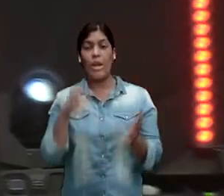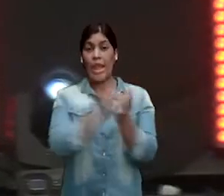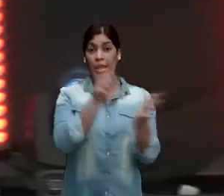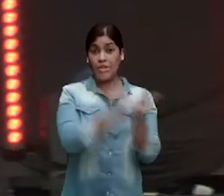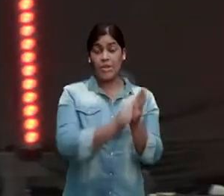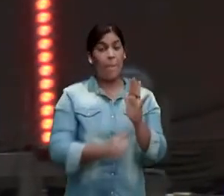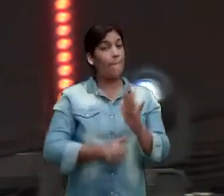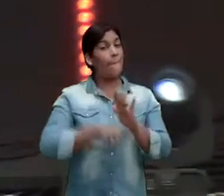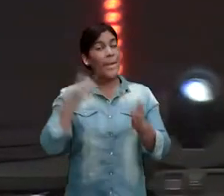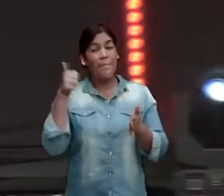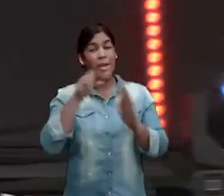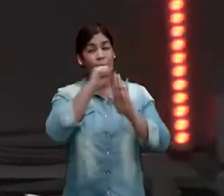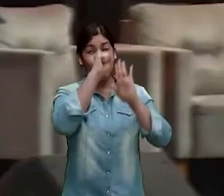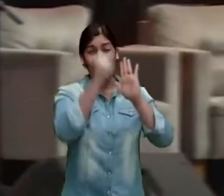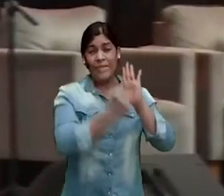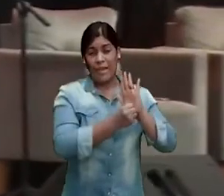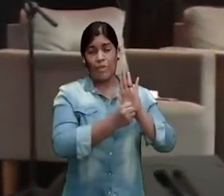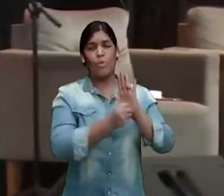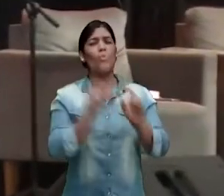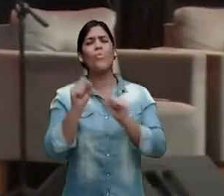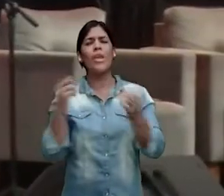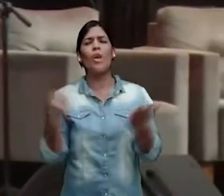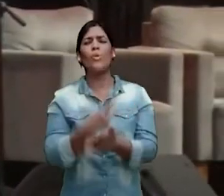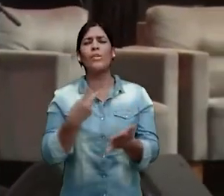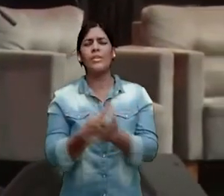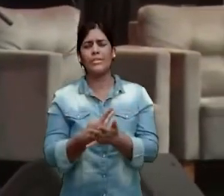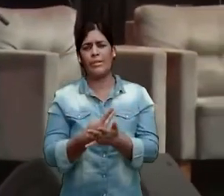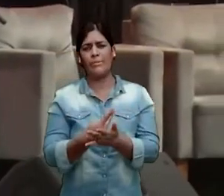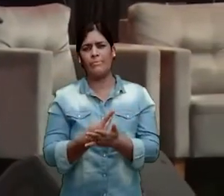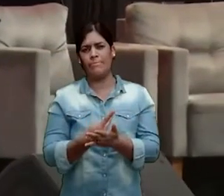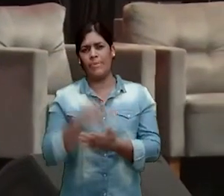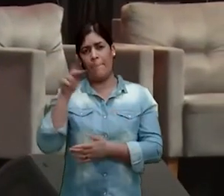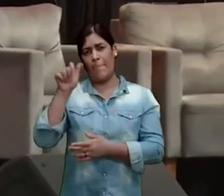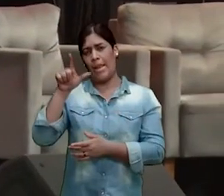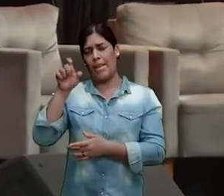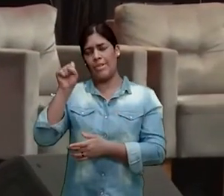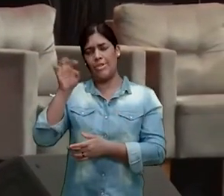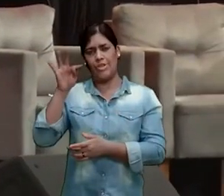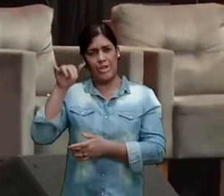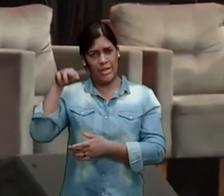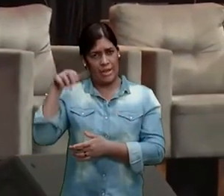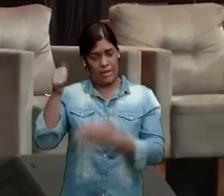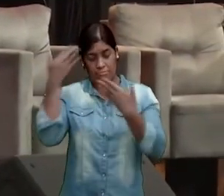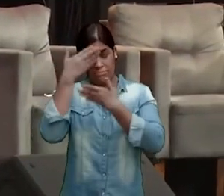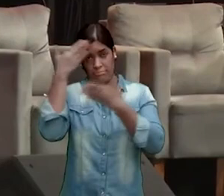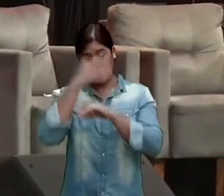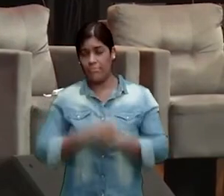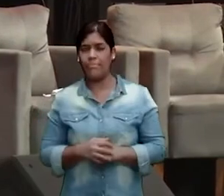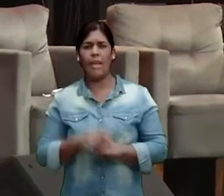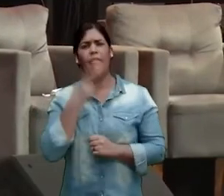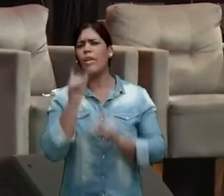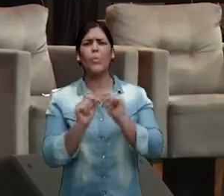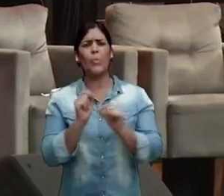acontecimentos da Palestina E ele fala de Jesus Ele fala de um homem que passou pela